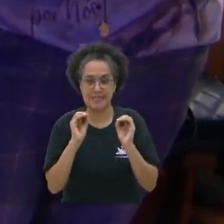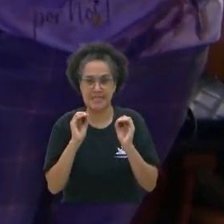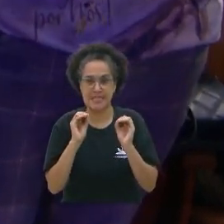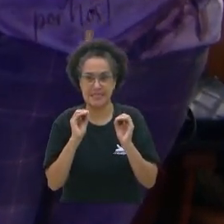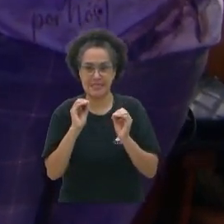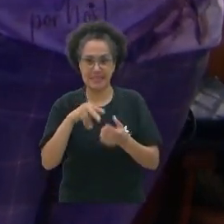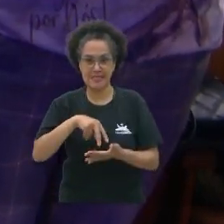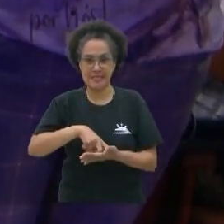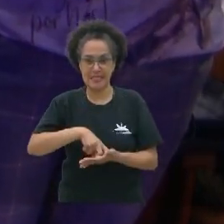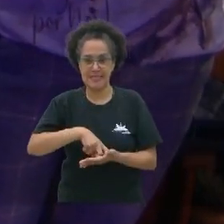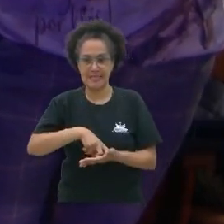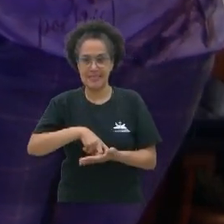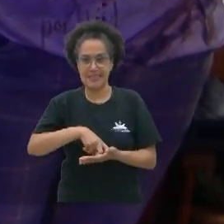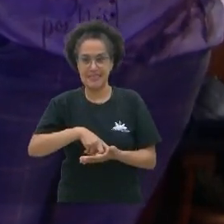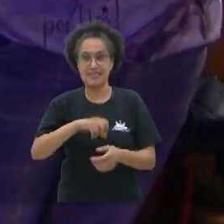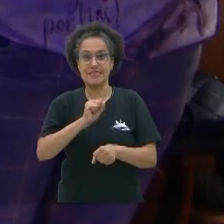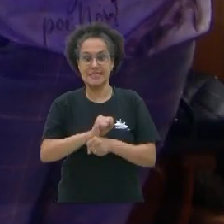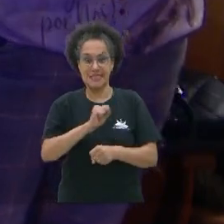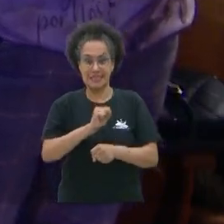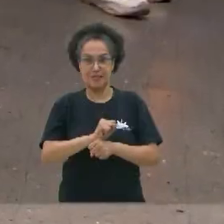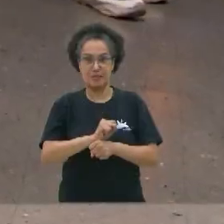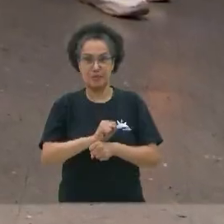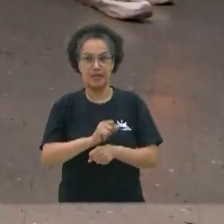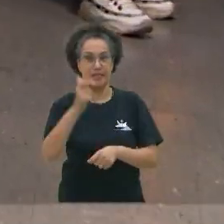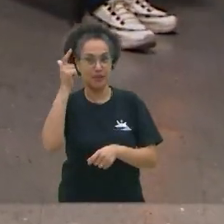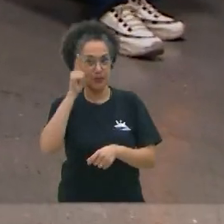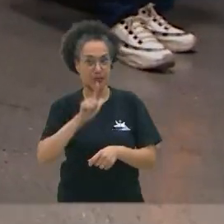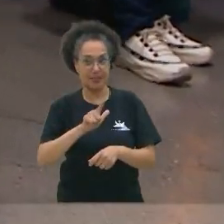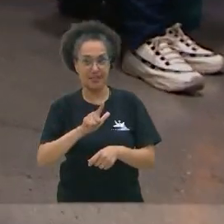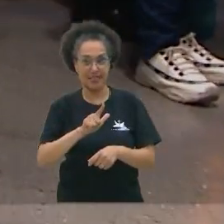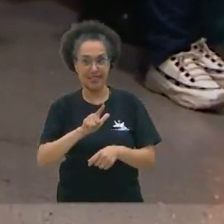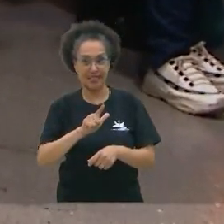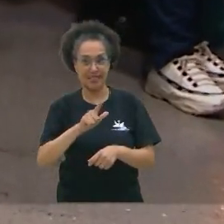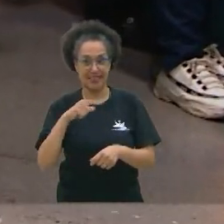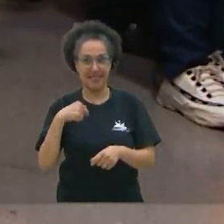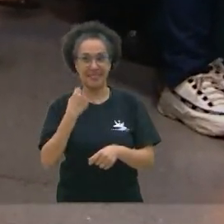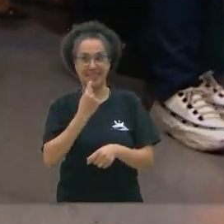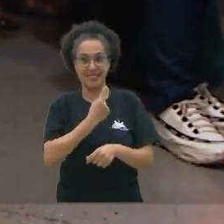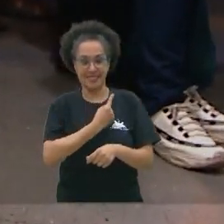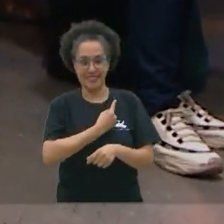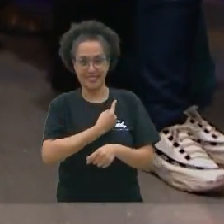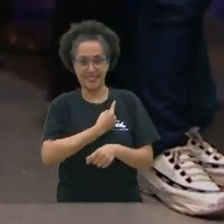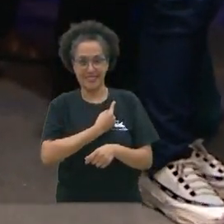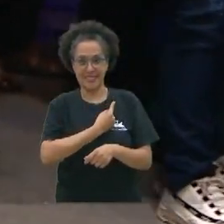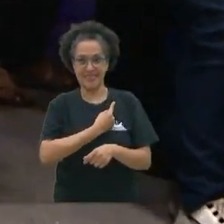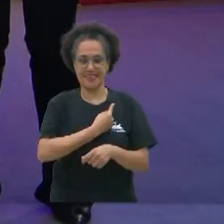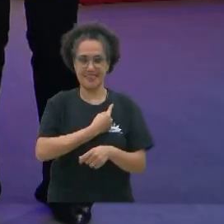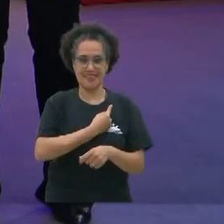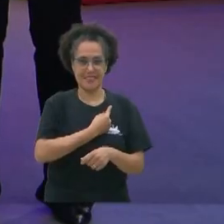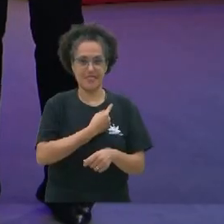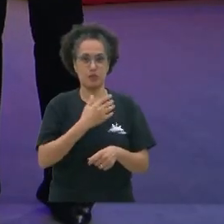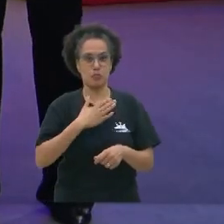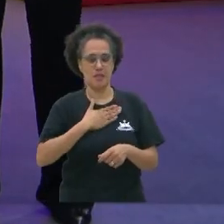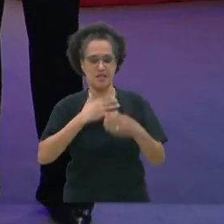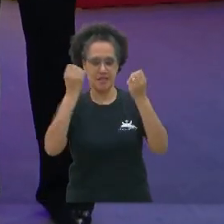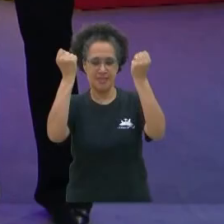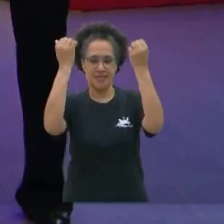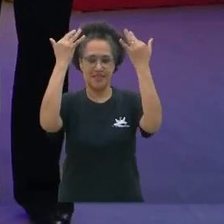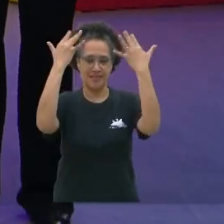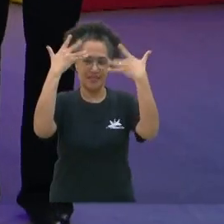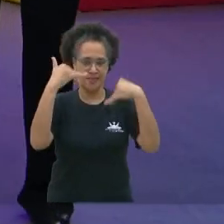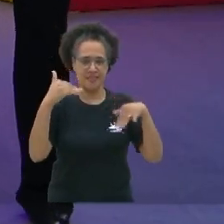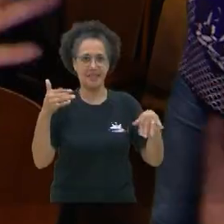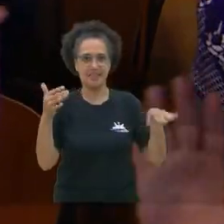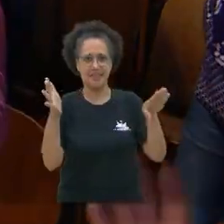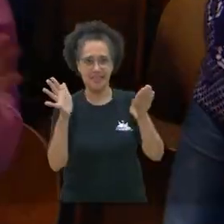Não pode respirar? Porque quem espera, alcança. E aí a gente vai cantar assim, ó. A minha graça vai